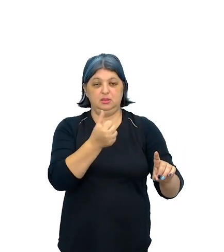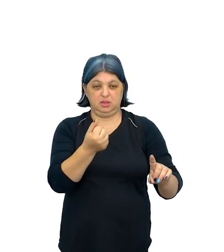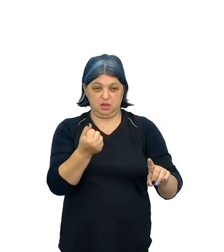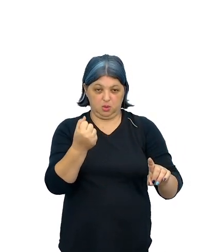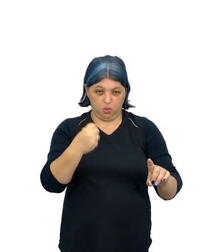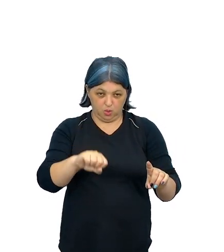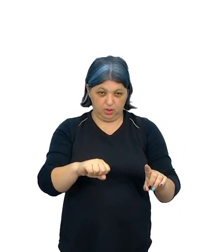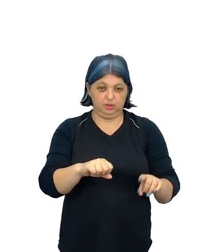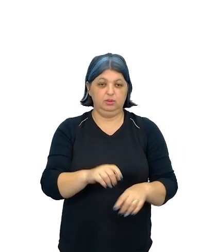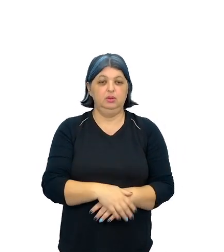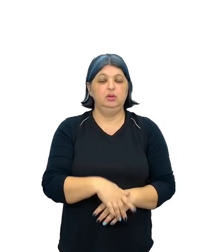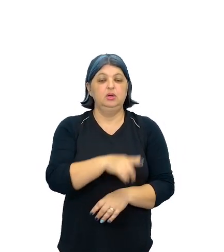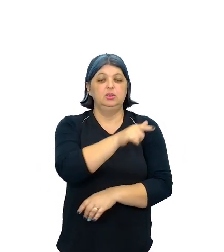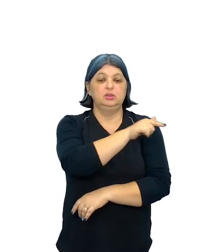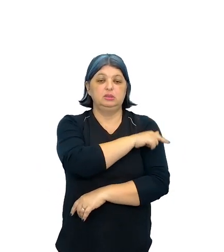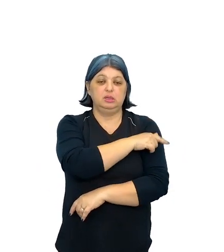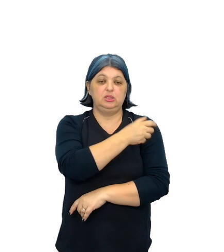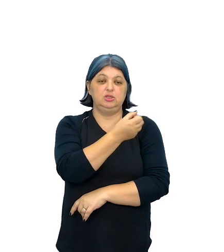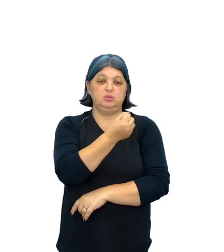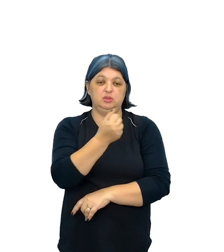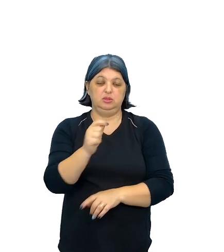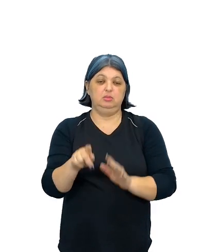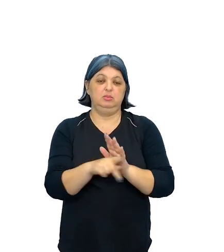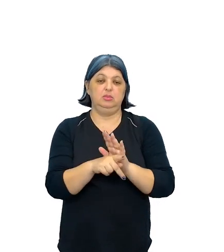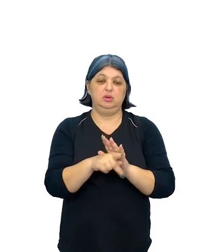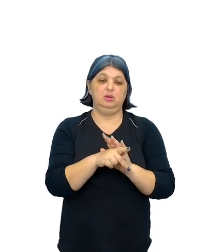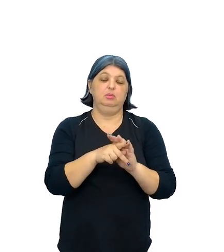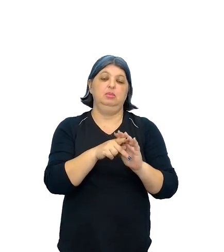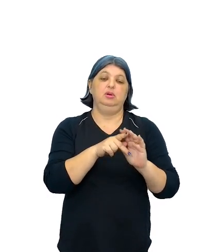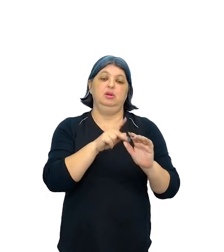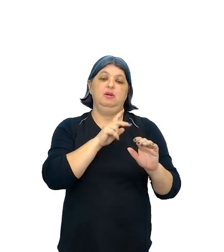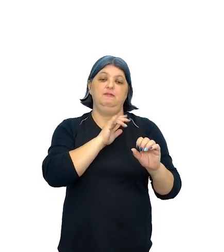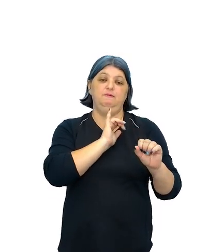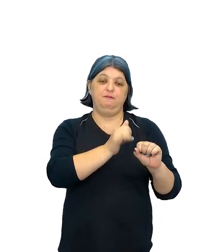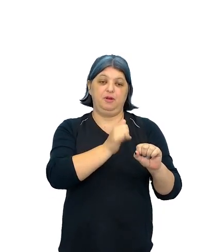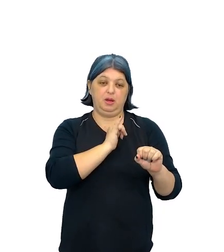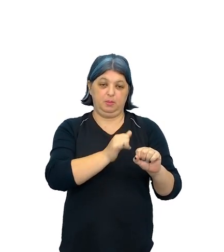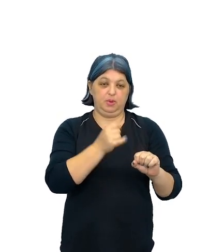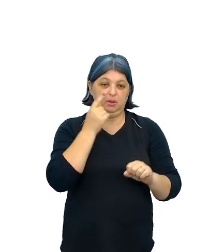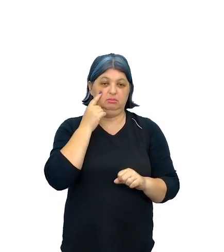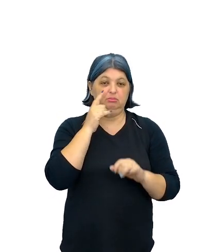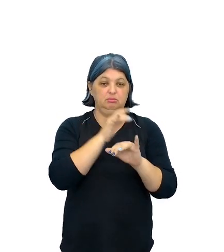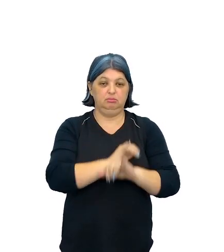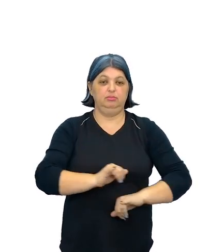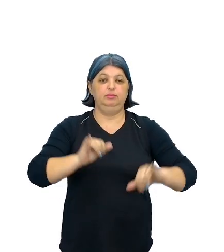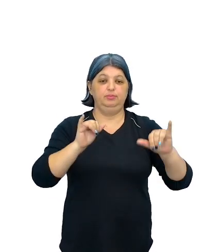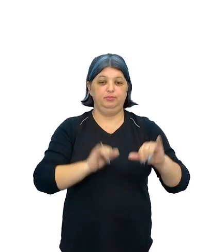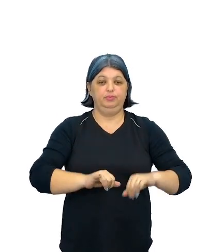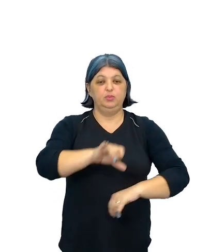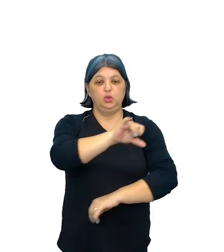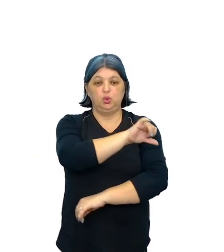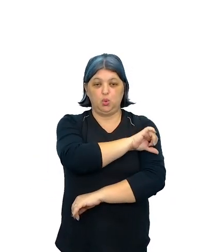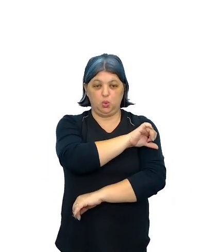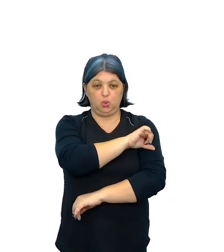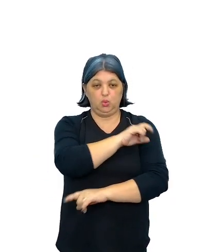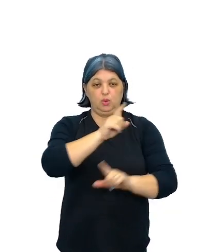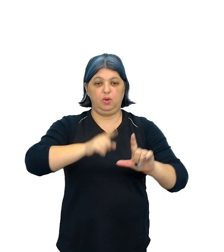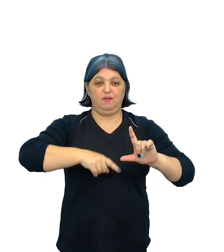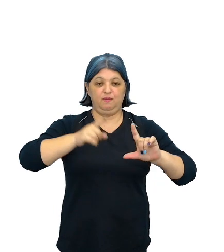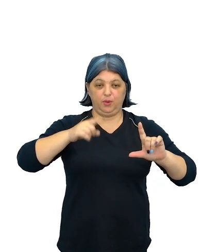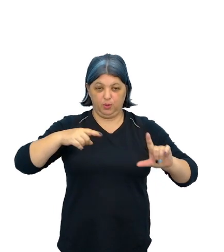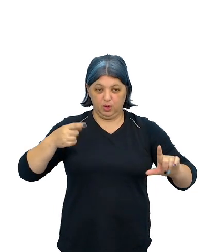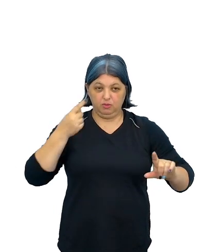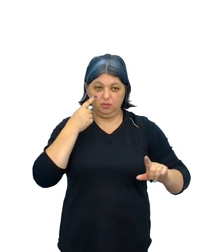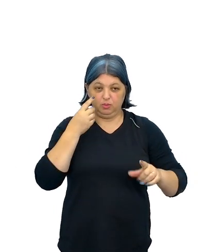8, seminário, no sétimo é a fábula, no oitavo, campanha publicitária, e no nono, o infográfico, e vejam que